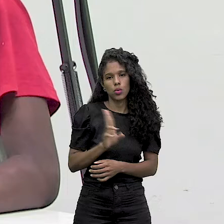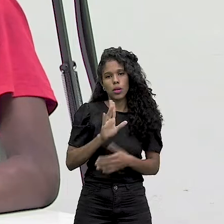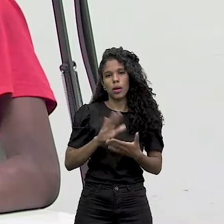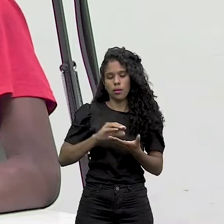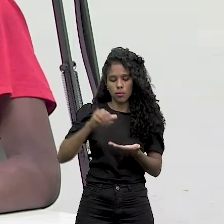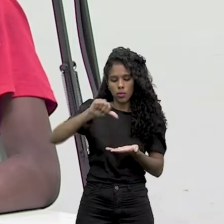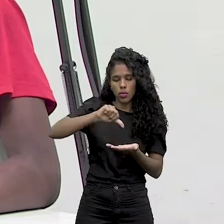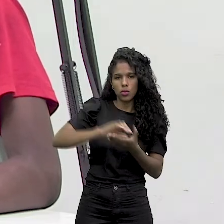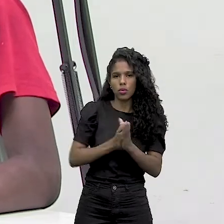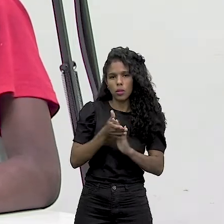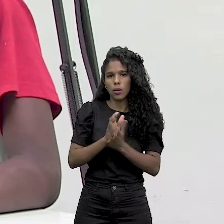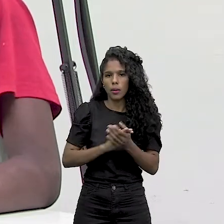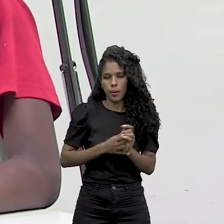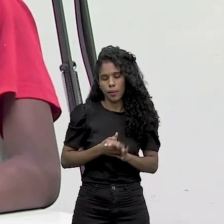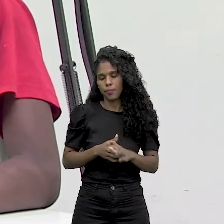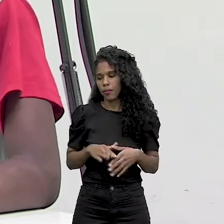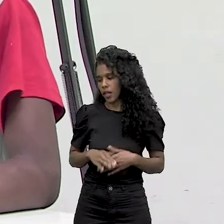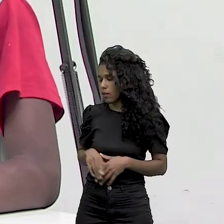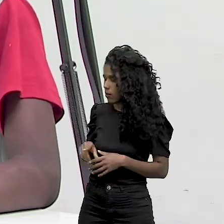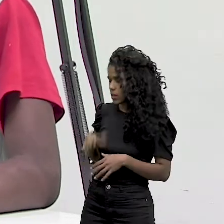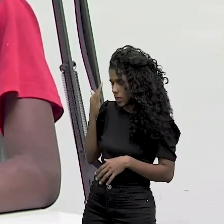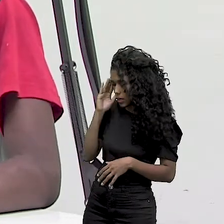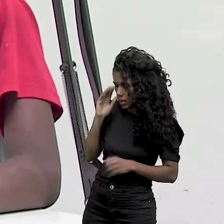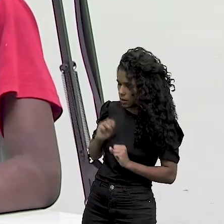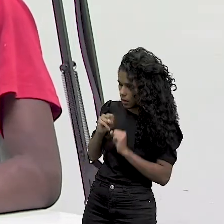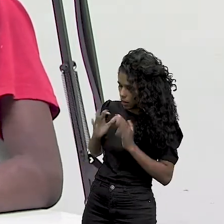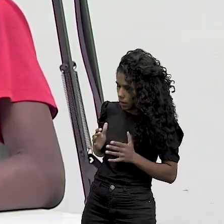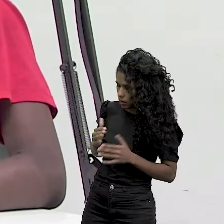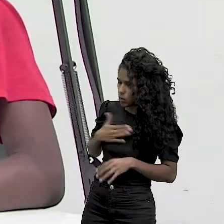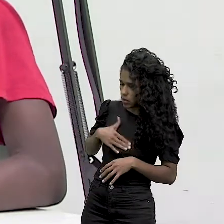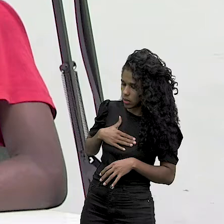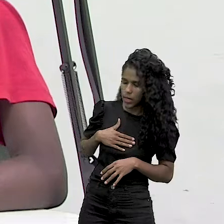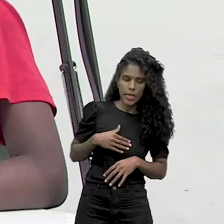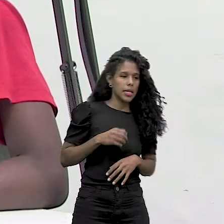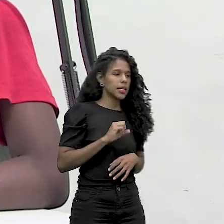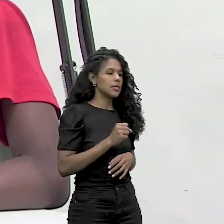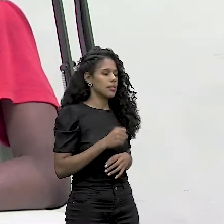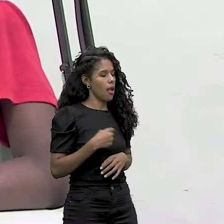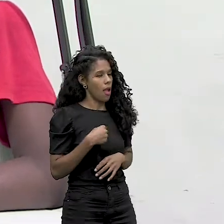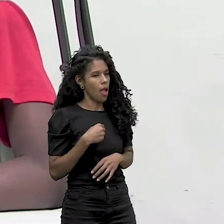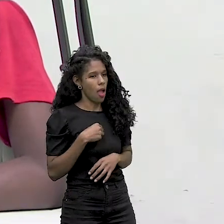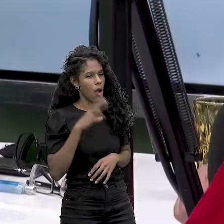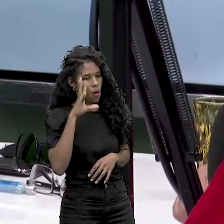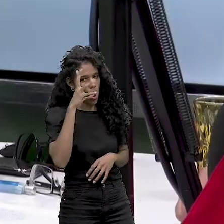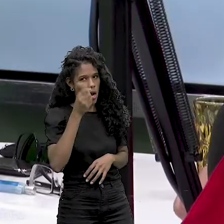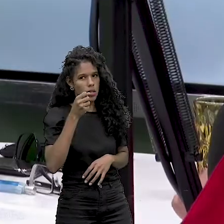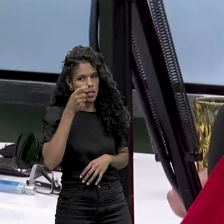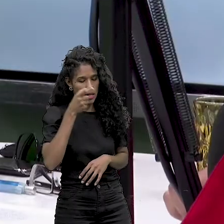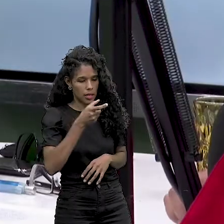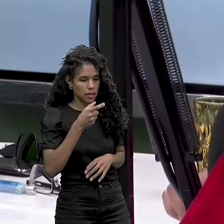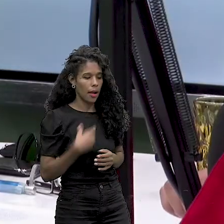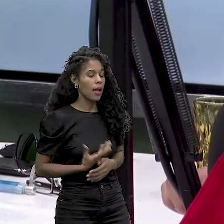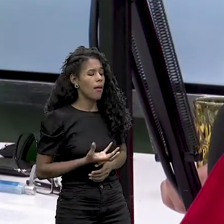assunto muito interessante da gente falar, mas o que seria aculturação? Aculturação. Vamos lá. Hoje em dia